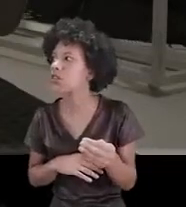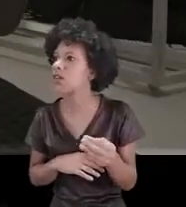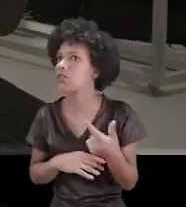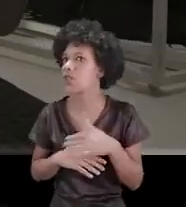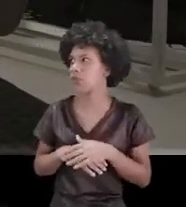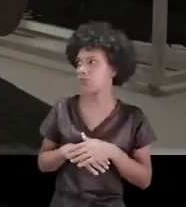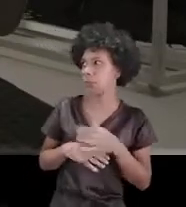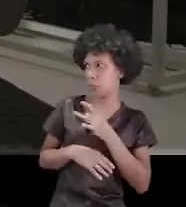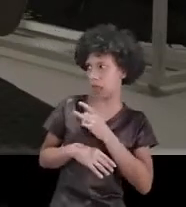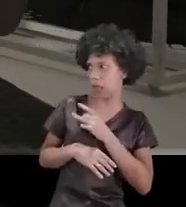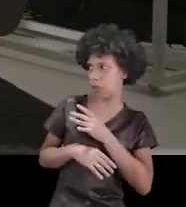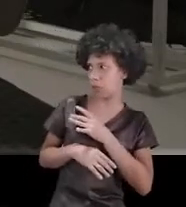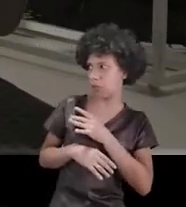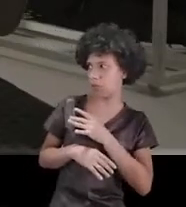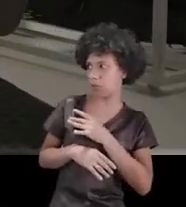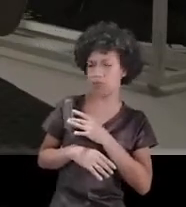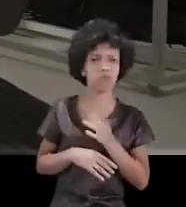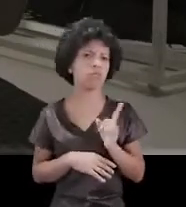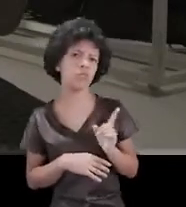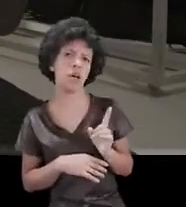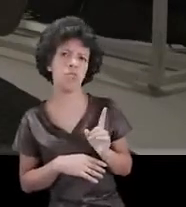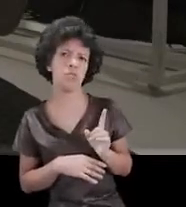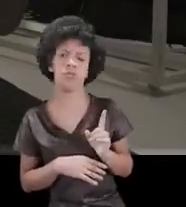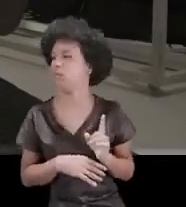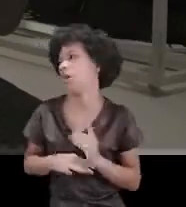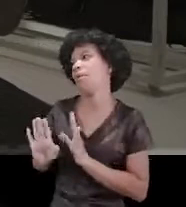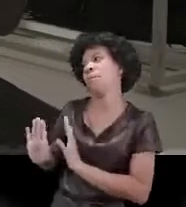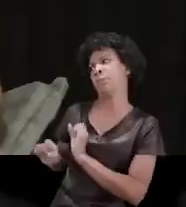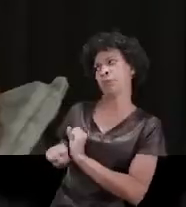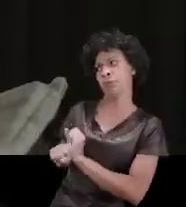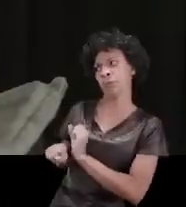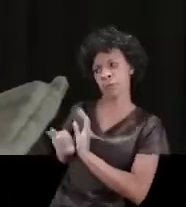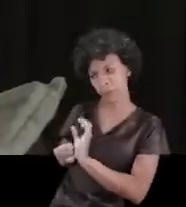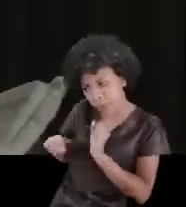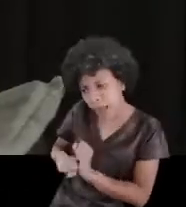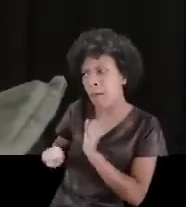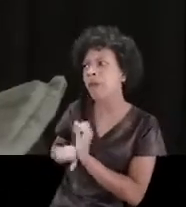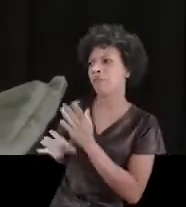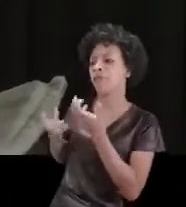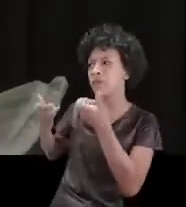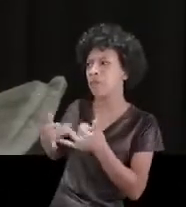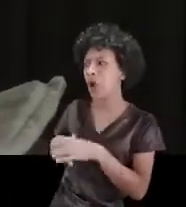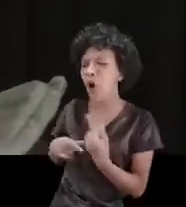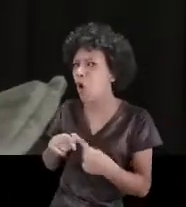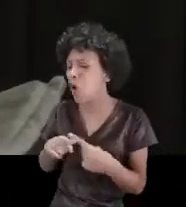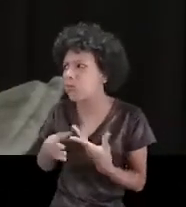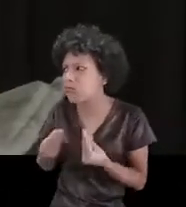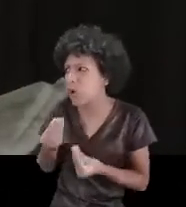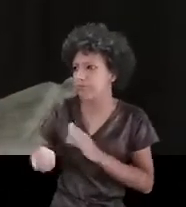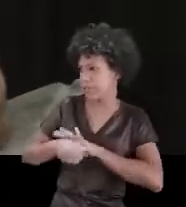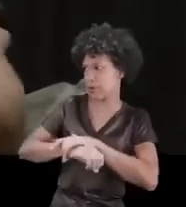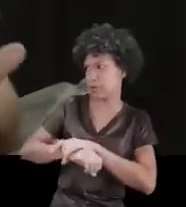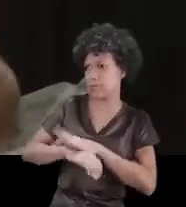fica com um cagaço exatamente não pera aí pera aí pera aí pera aí não não não vamos lá como é que funciona essa coisa de segurança dentro dessa